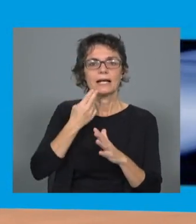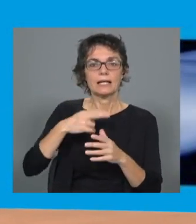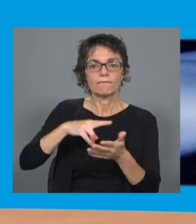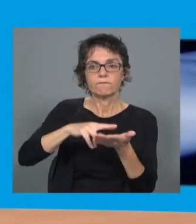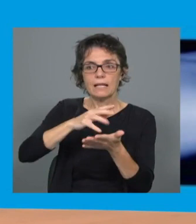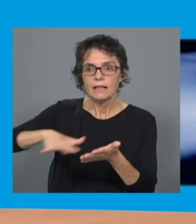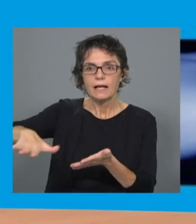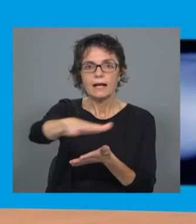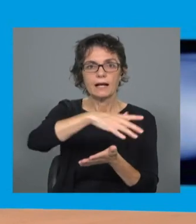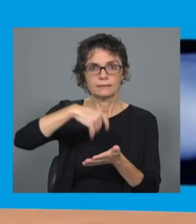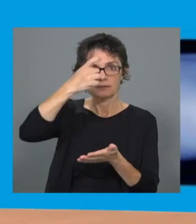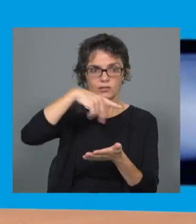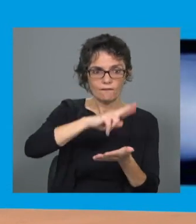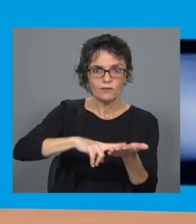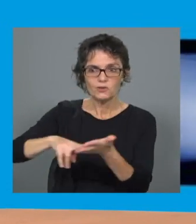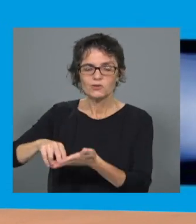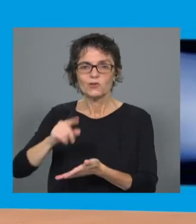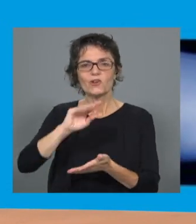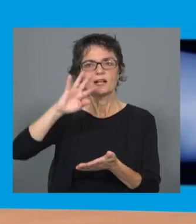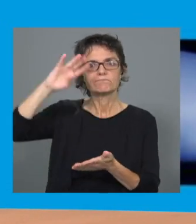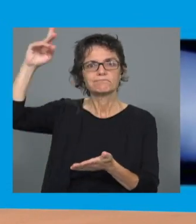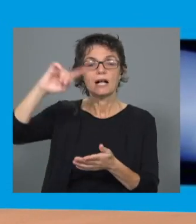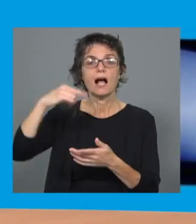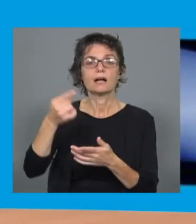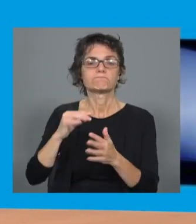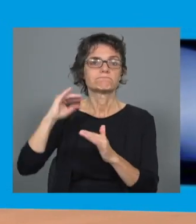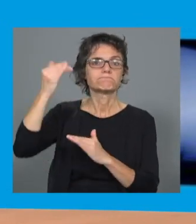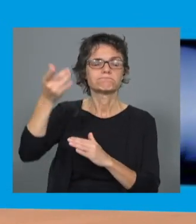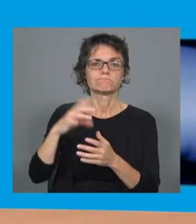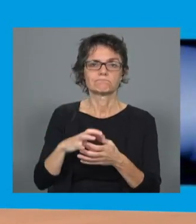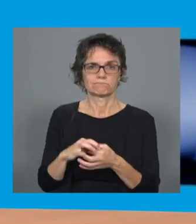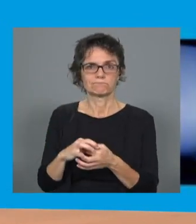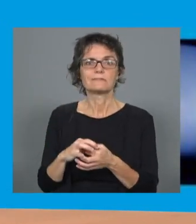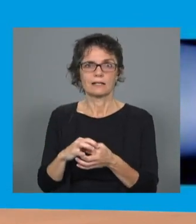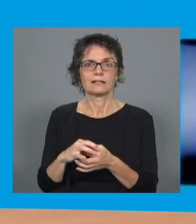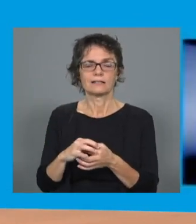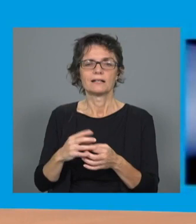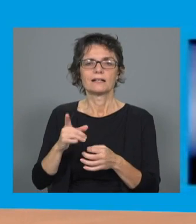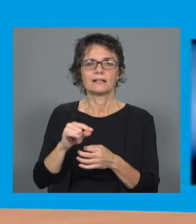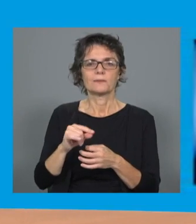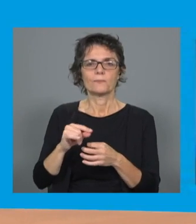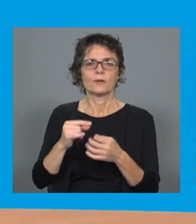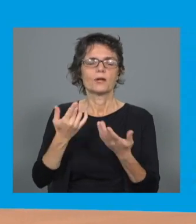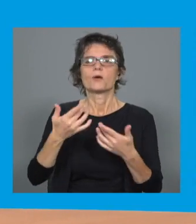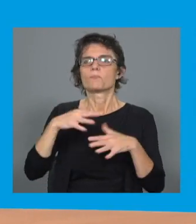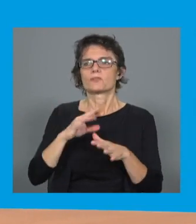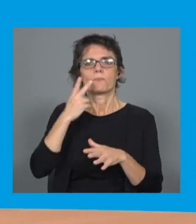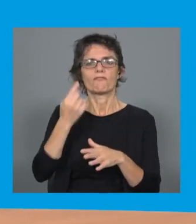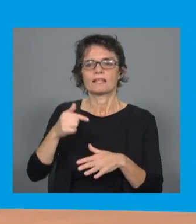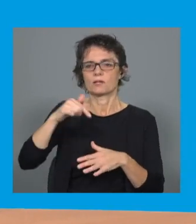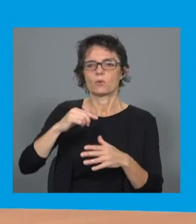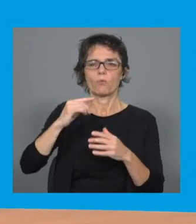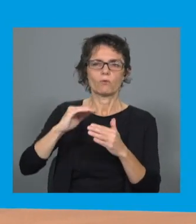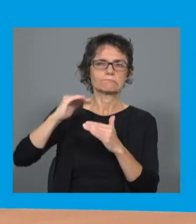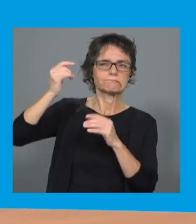cada uma das histórias, algumas até futuristas, olhando um bocadinho mais daqui por 100 anos como será,